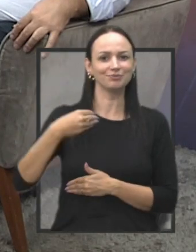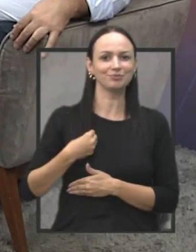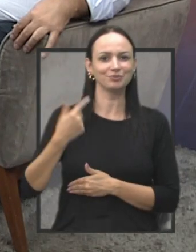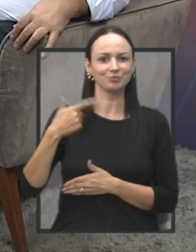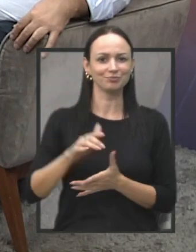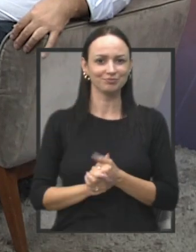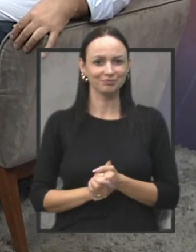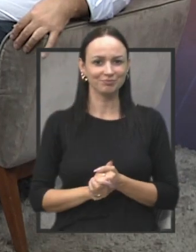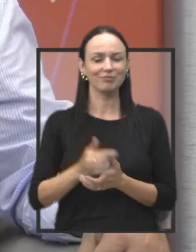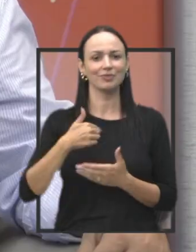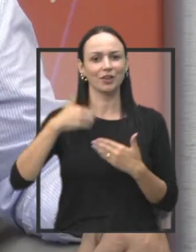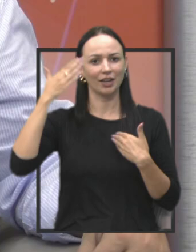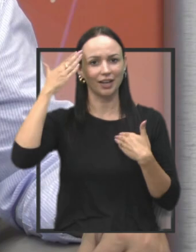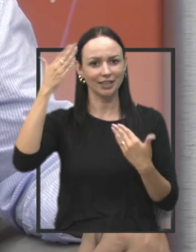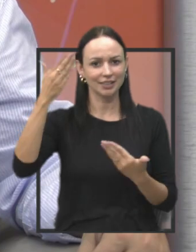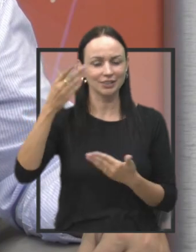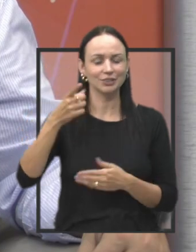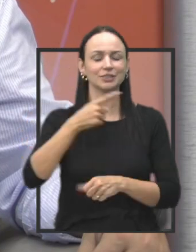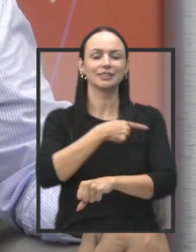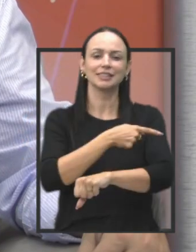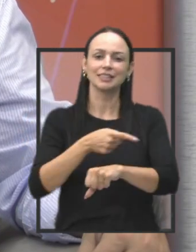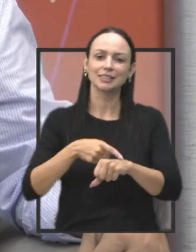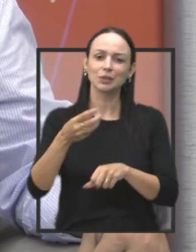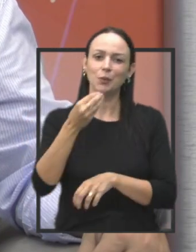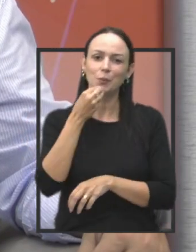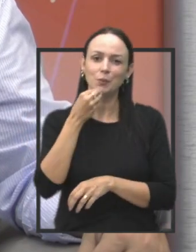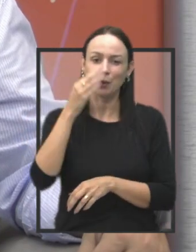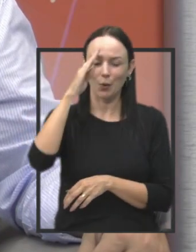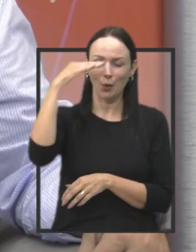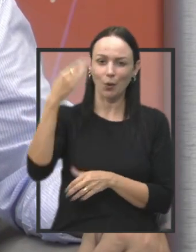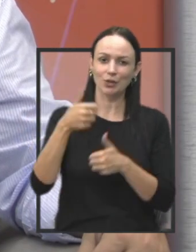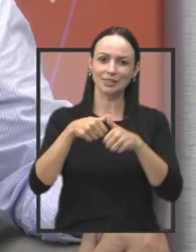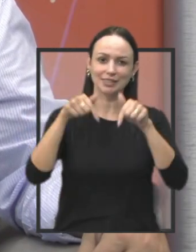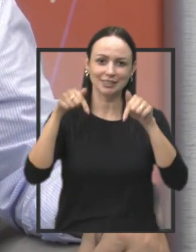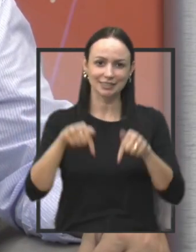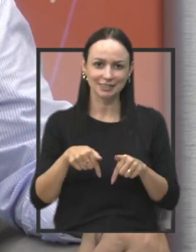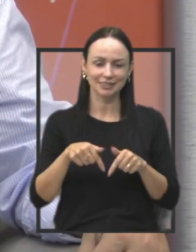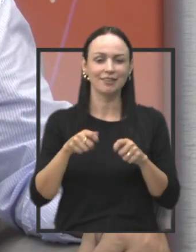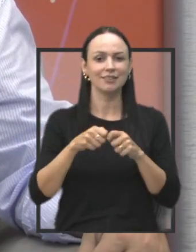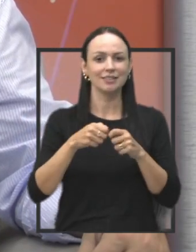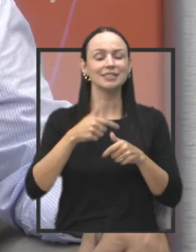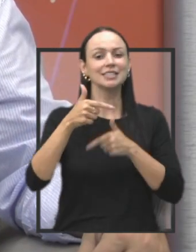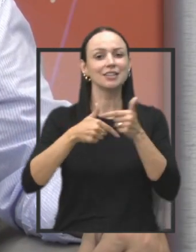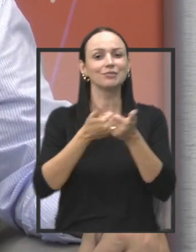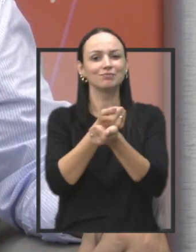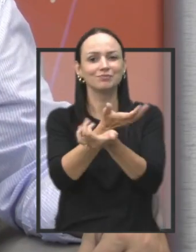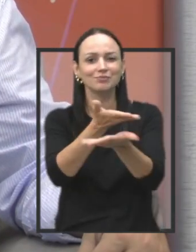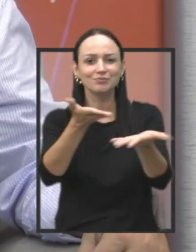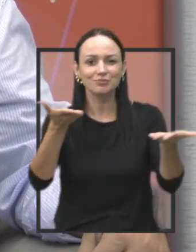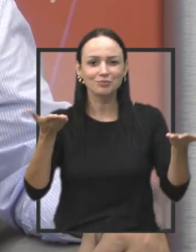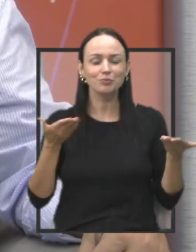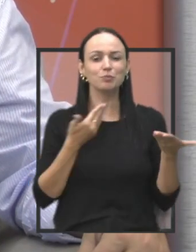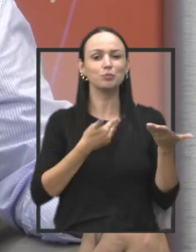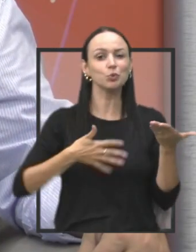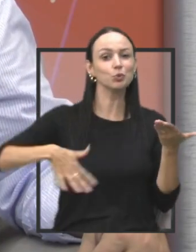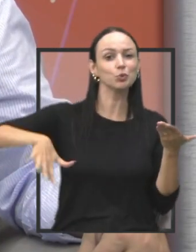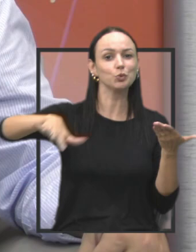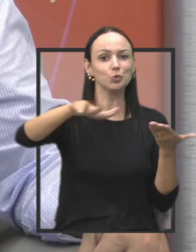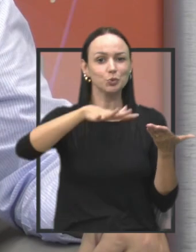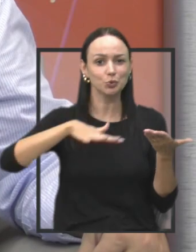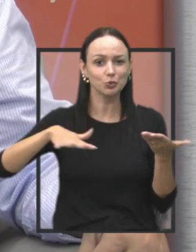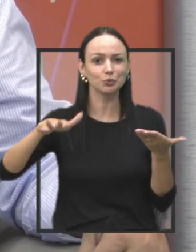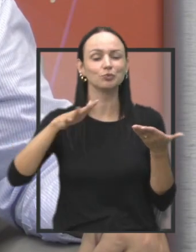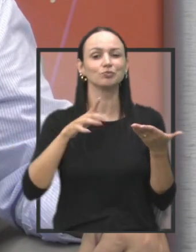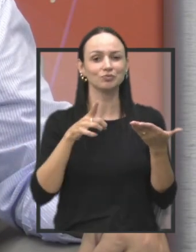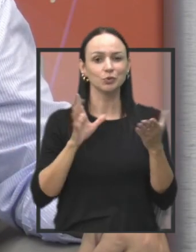uma vez. Eu que agradeço, Danilo, mais uma vez essa oportunidade, essa honra de estar aqui para fazer essa prestação de serviço, essa utilidade pública que a